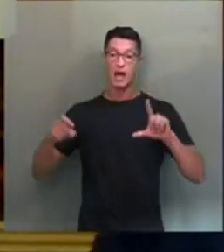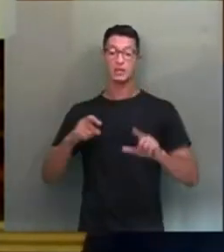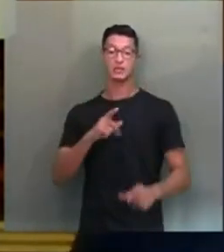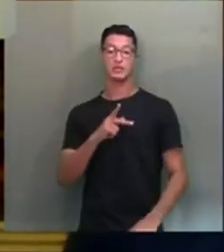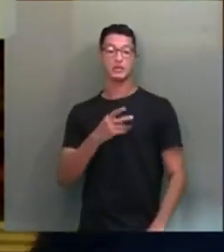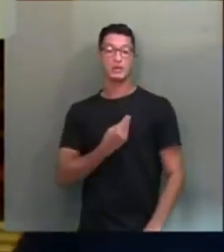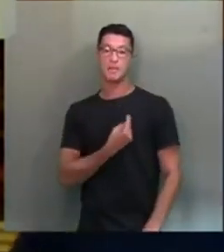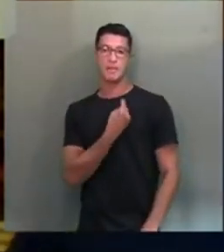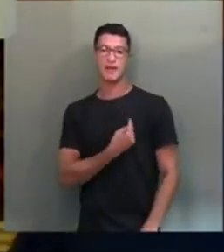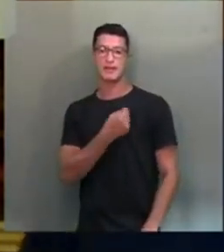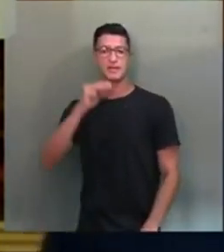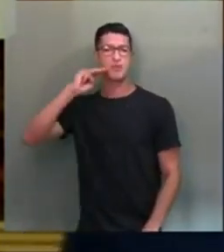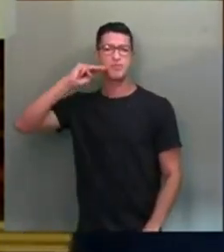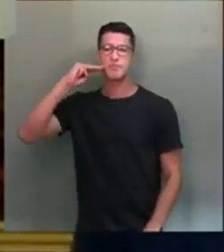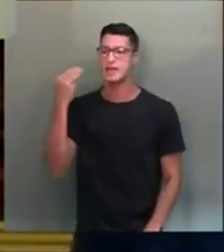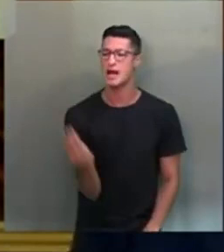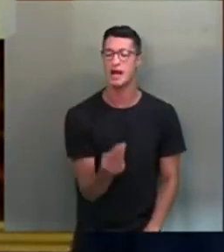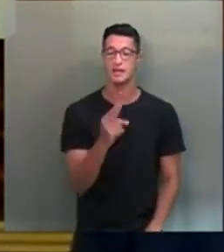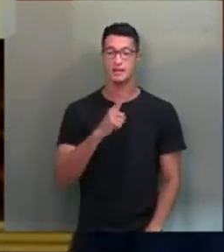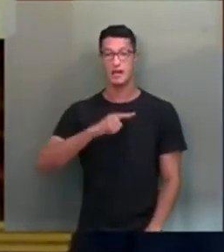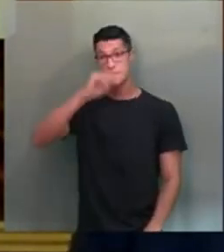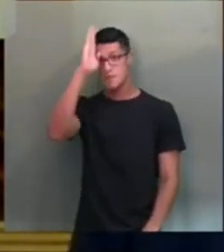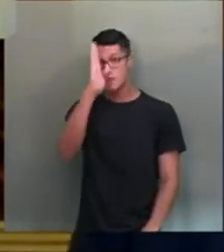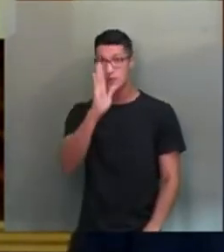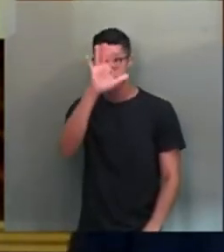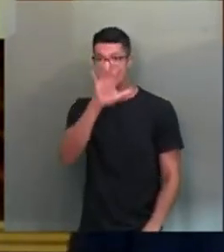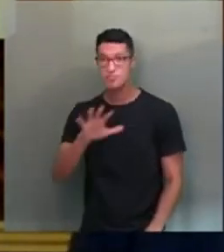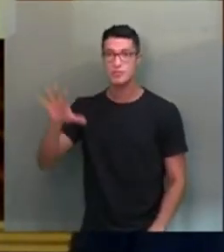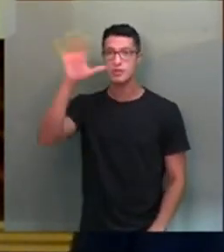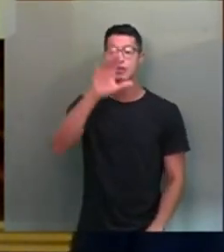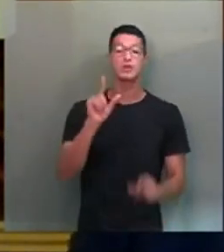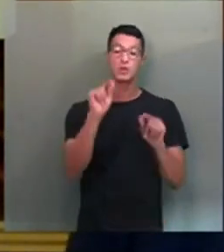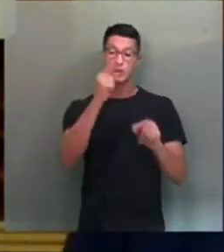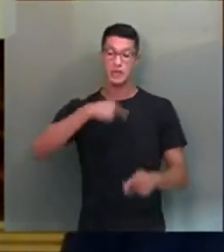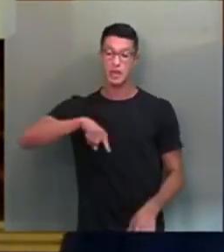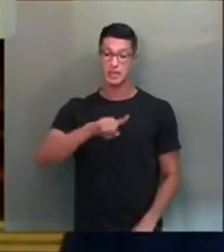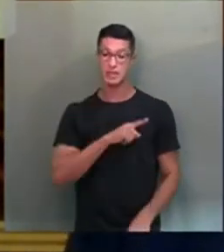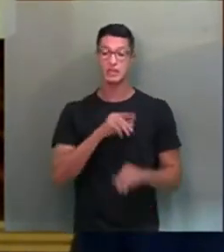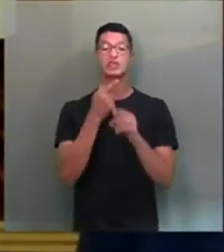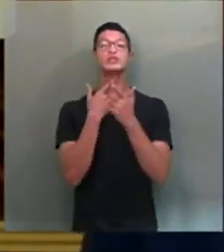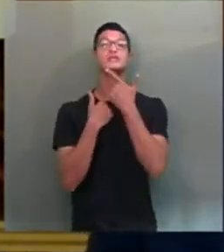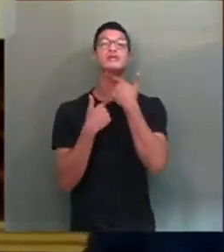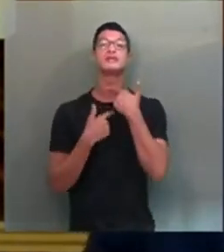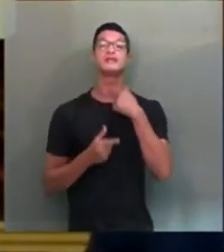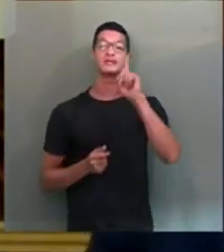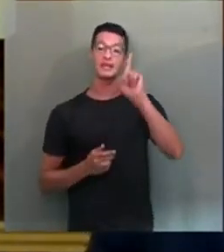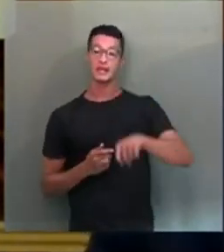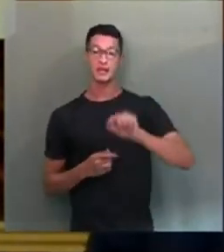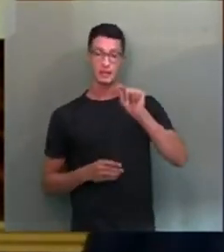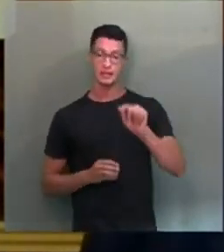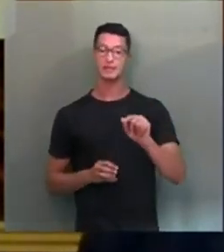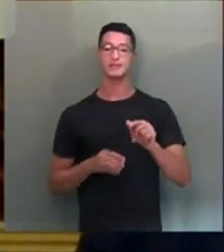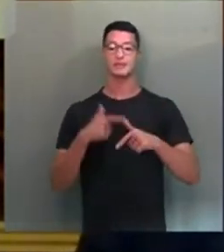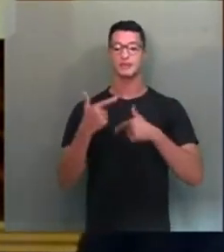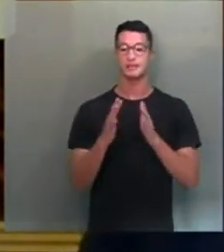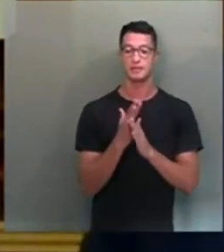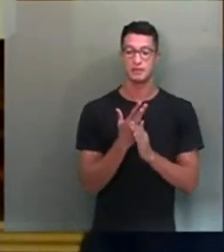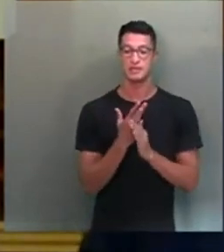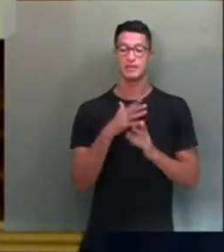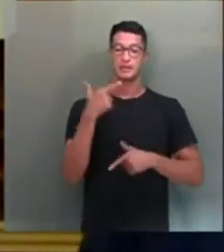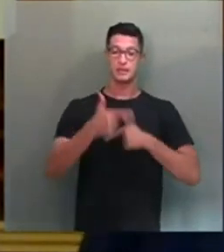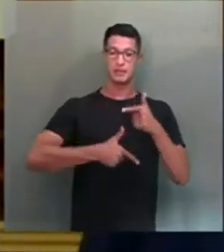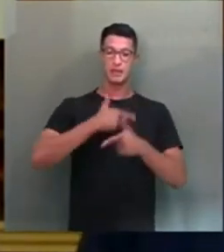presente em milhares de rádios pelo Brasil. O que a gente deseja é que esse trabalho